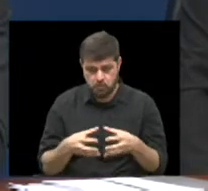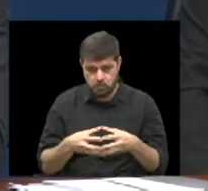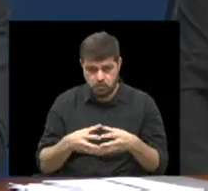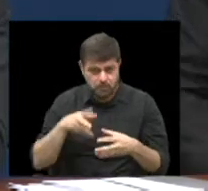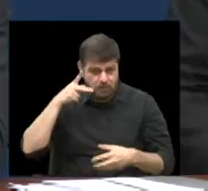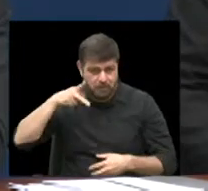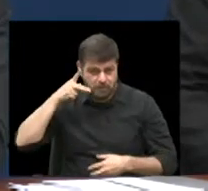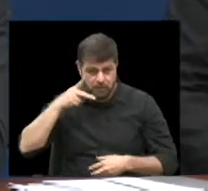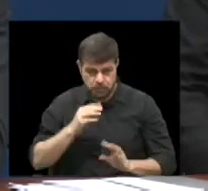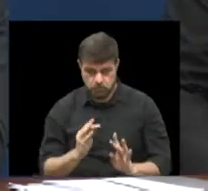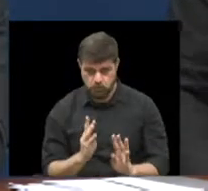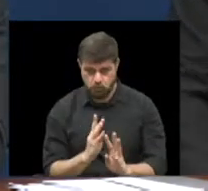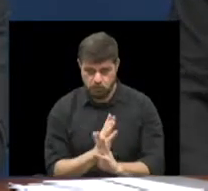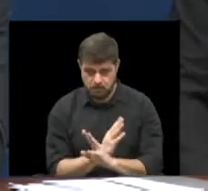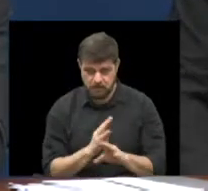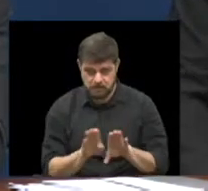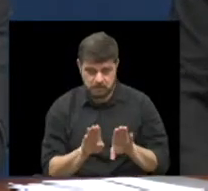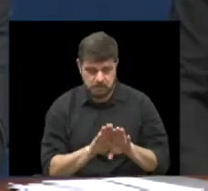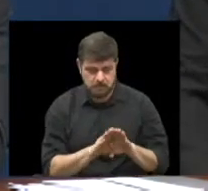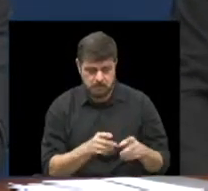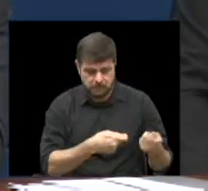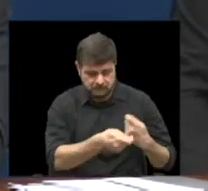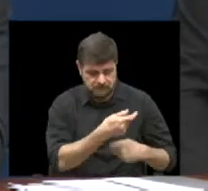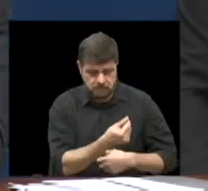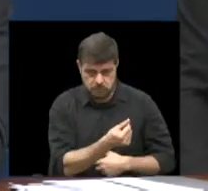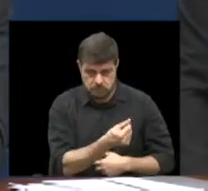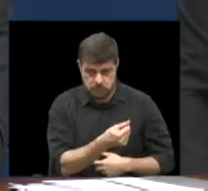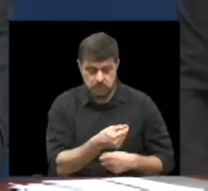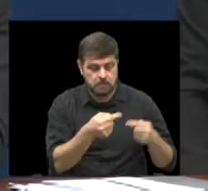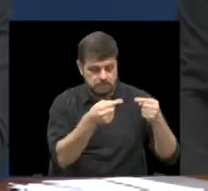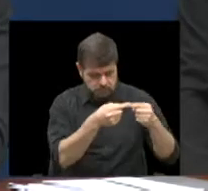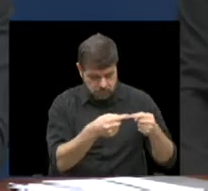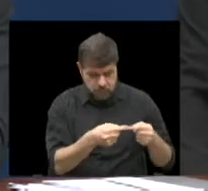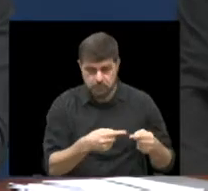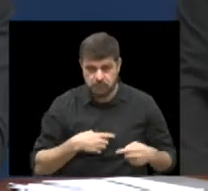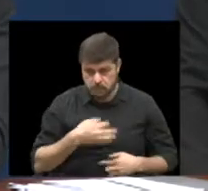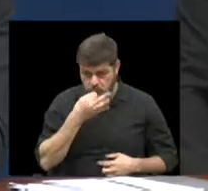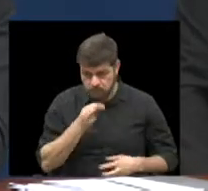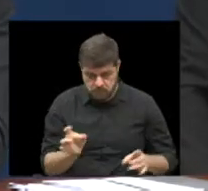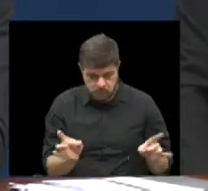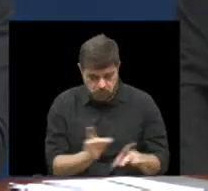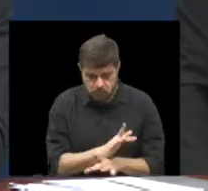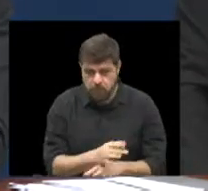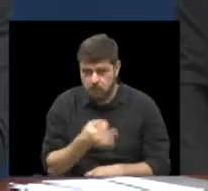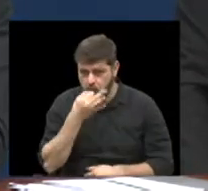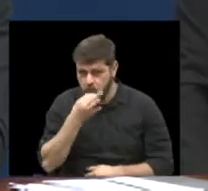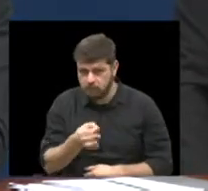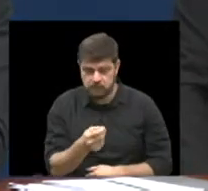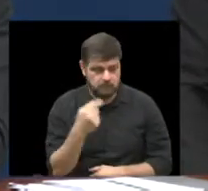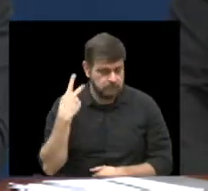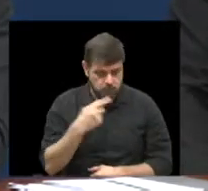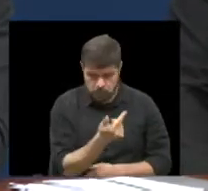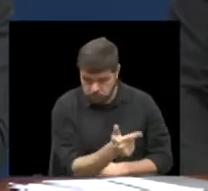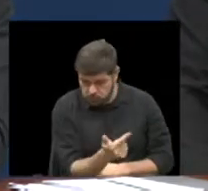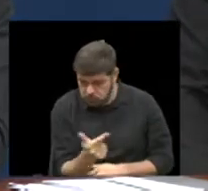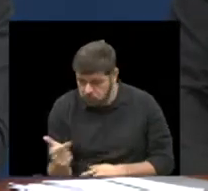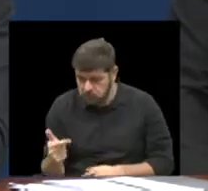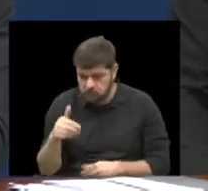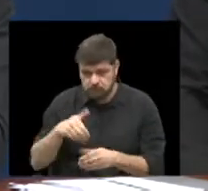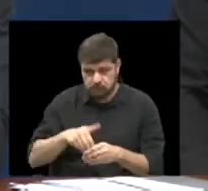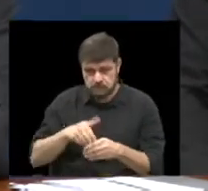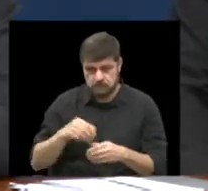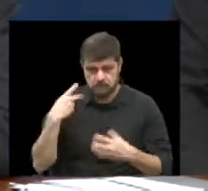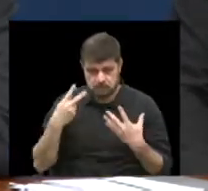de Política Urbana, Finanças e Orçamento também favoráveis. Com parecer favoráveis e não havendo vereador discutir, em votação.